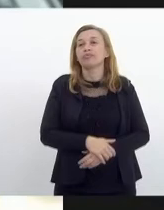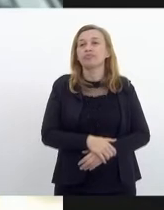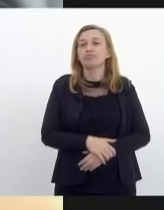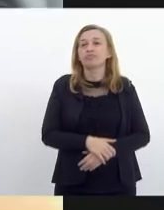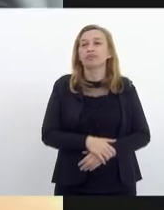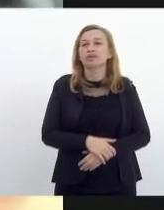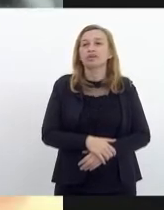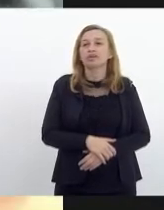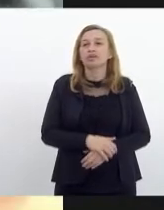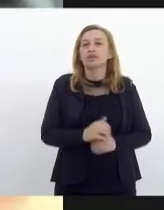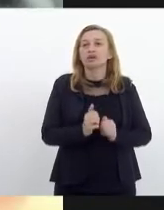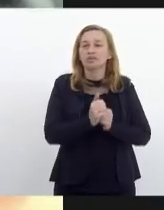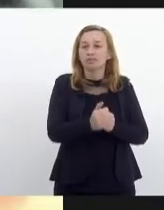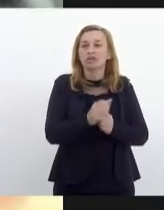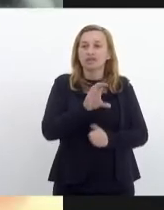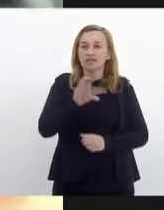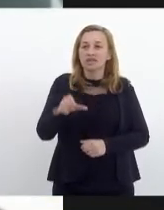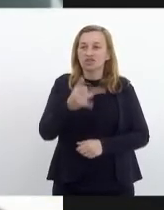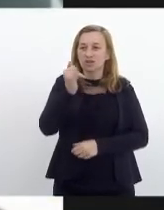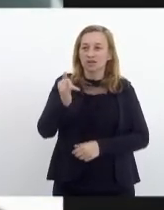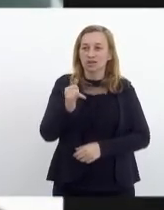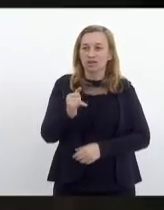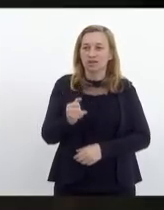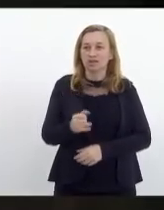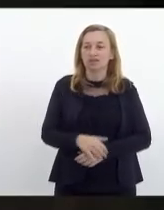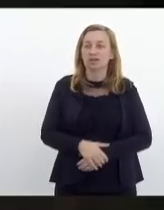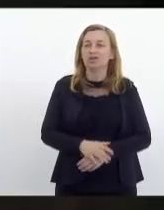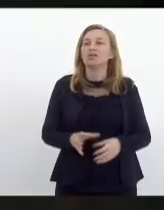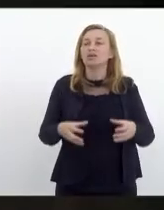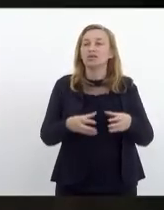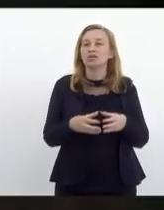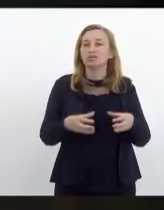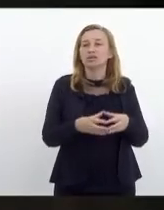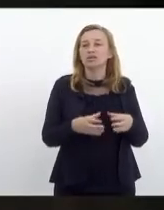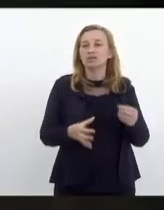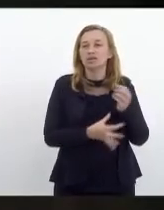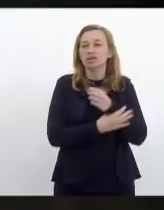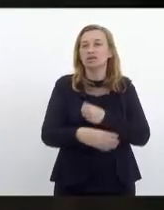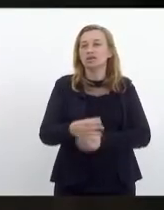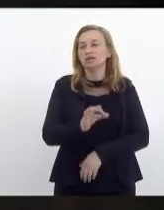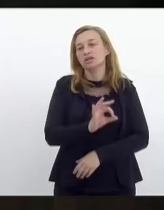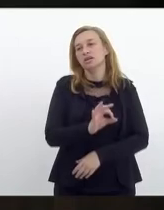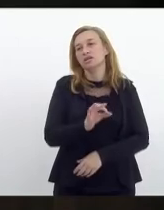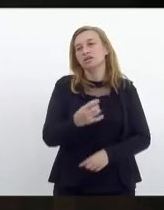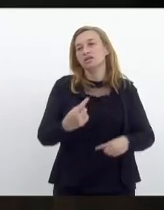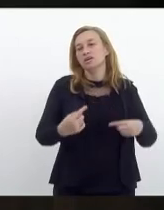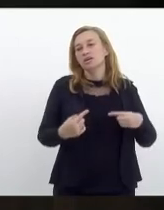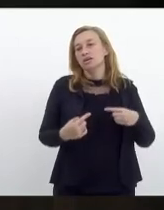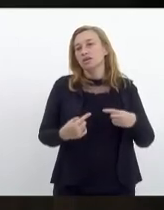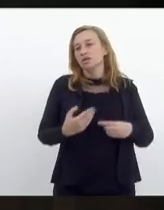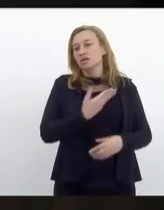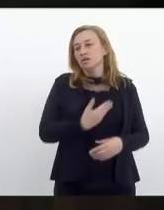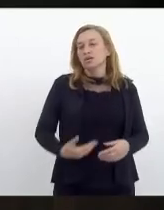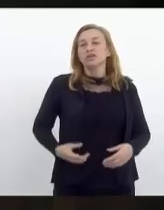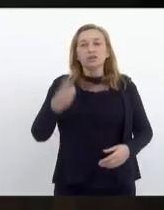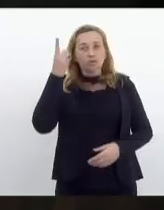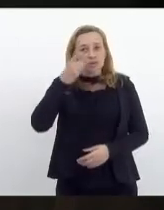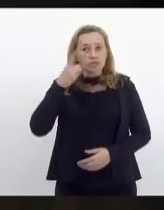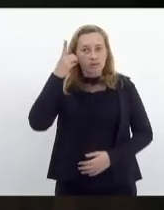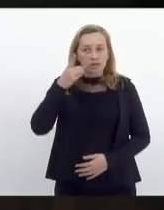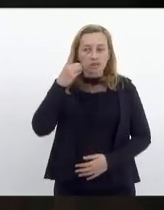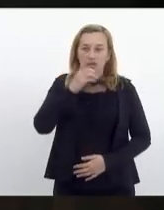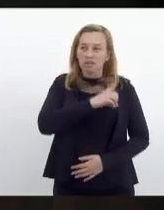Acompanhe o parecer da CCJ. Obrigado. Pela Comissão de Segurança Pública, deputado delegado Carlos Augusto. Deputado